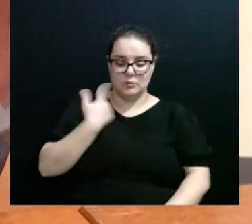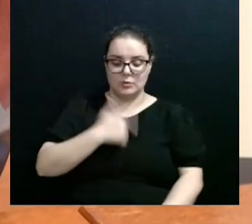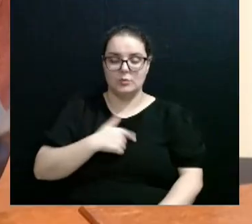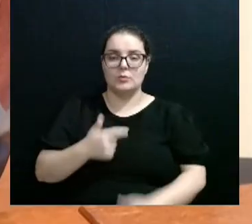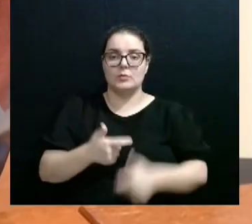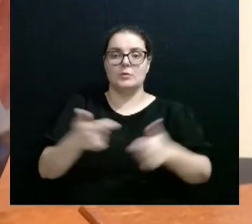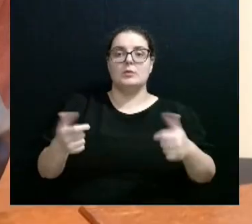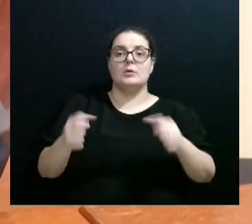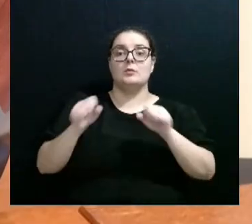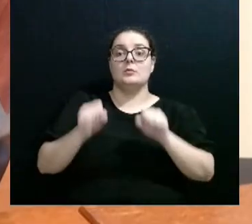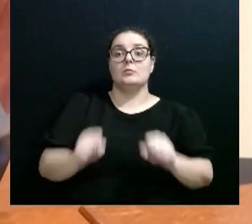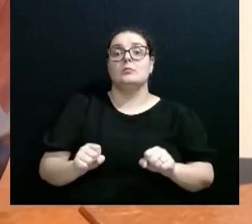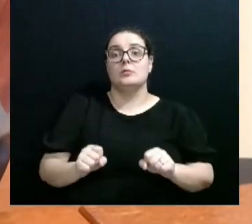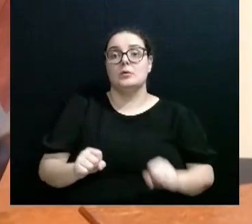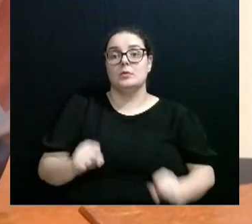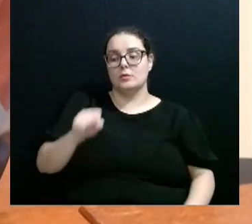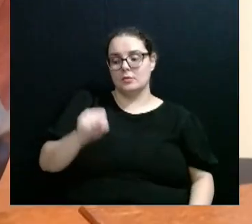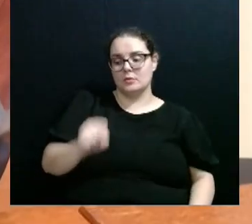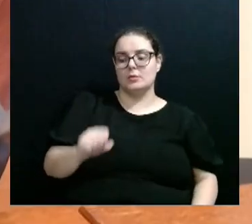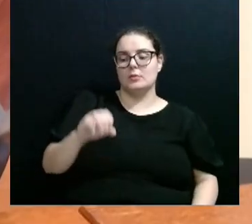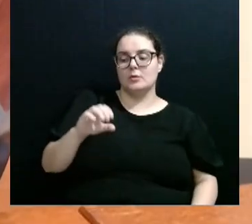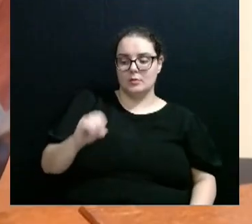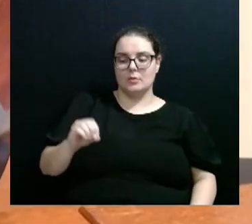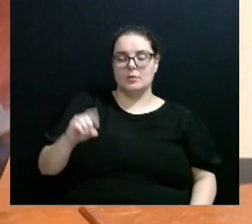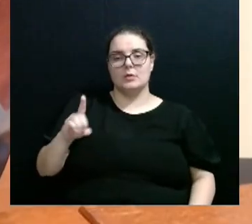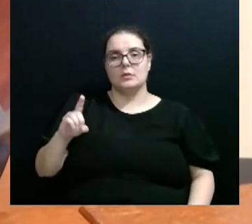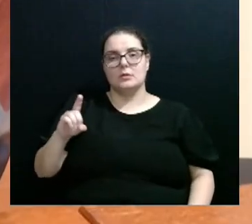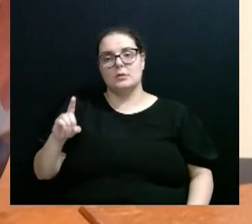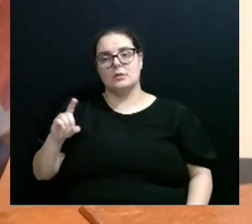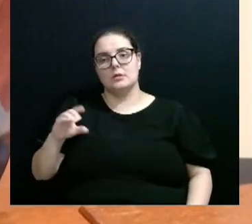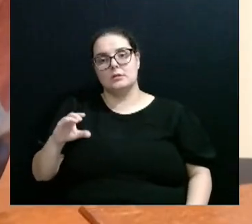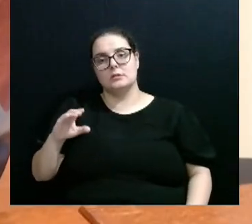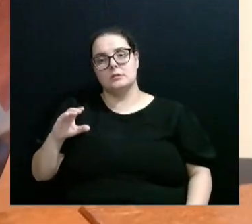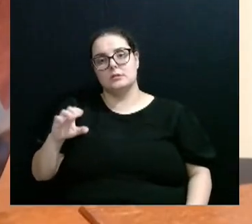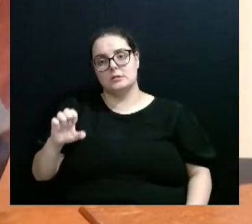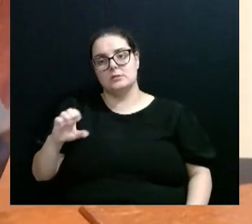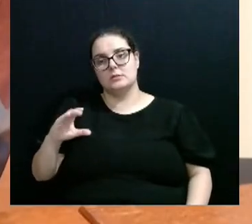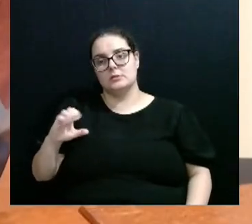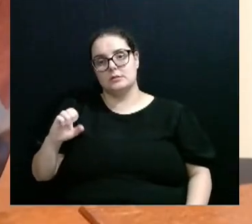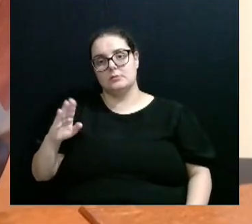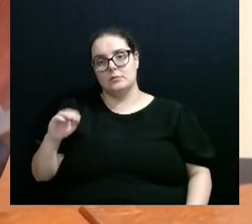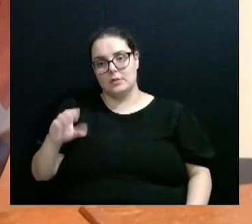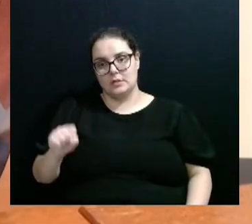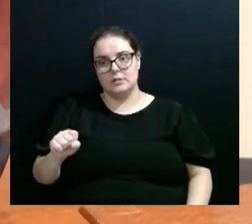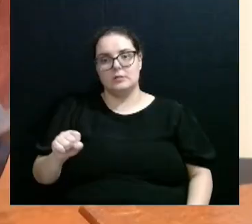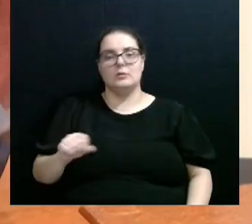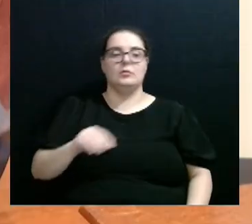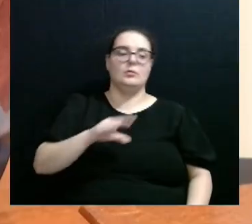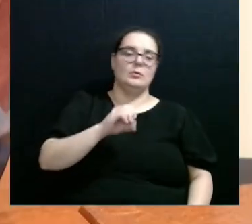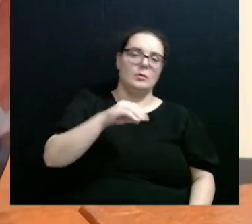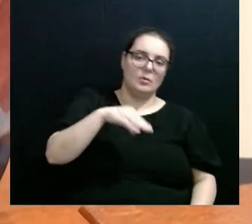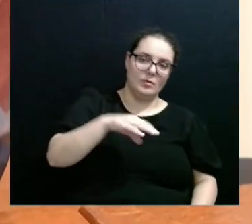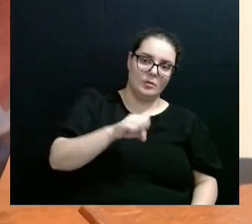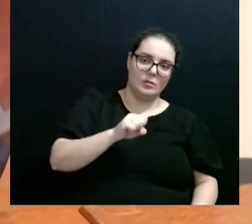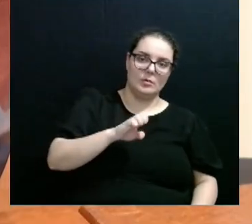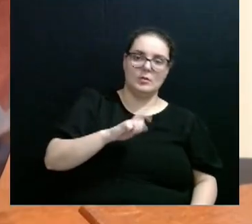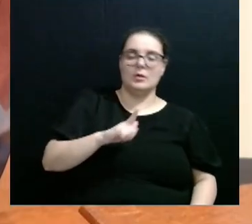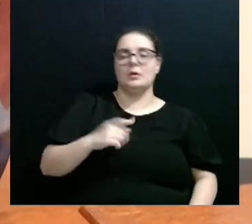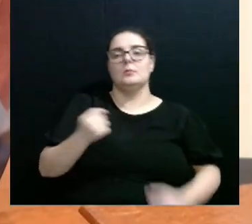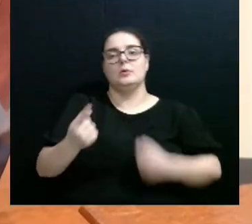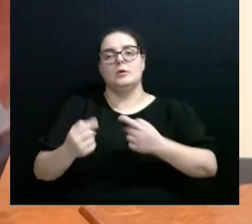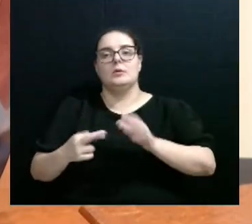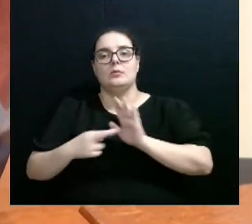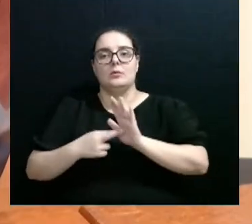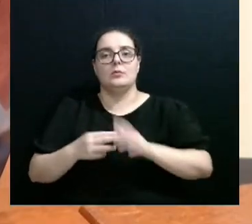ser 80 decibéis nas vias arteriais e coletoras. O CONSEG e mais alguns representantes entraram no Ministério